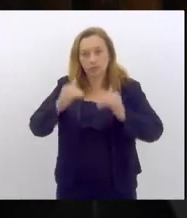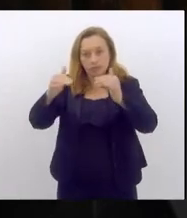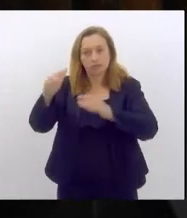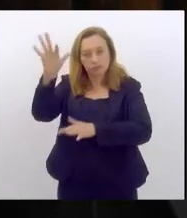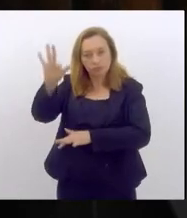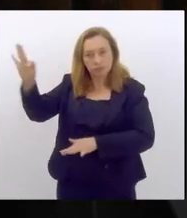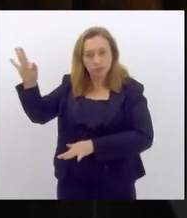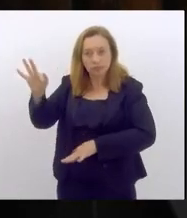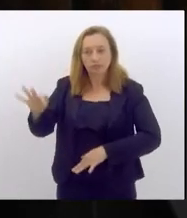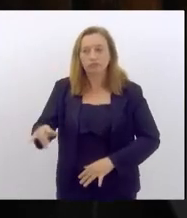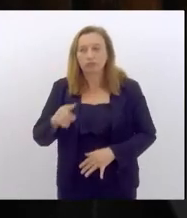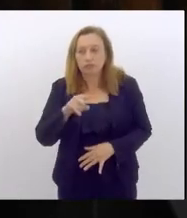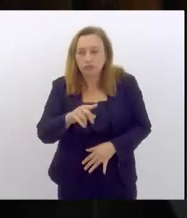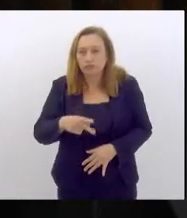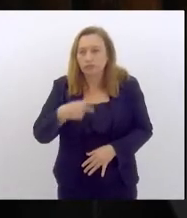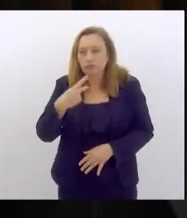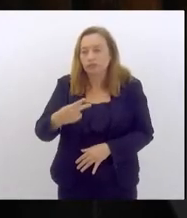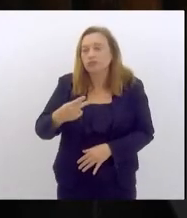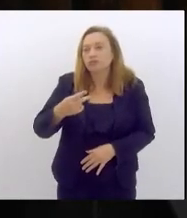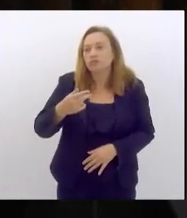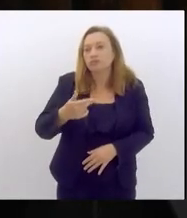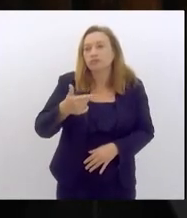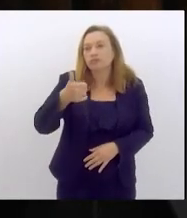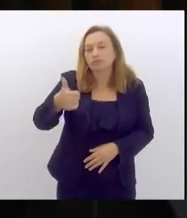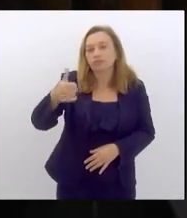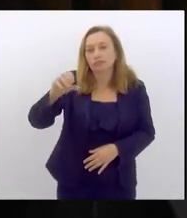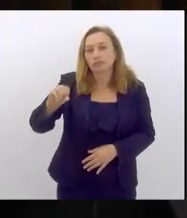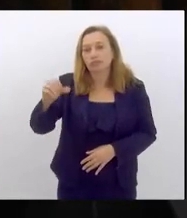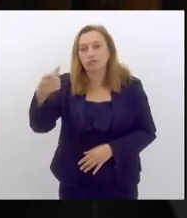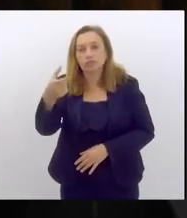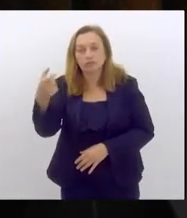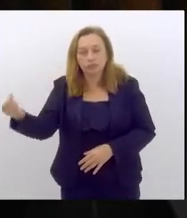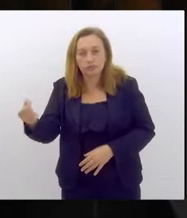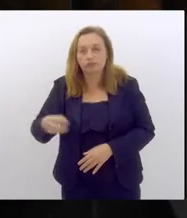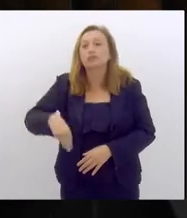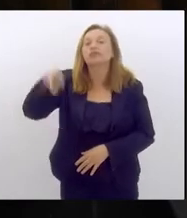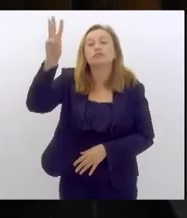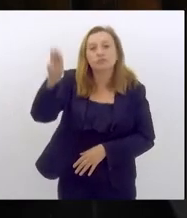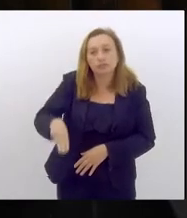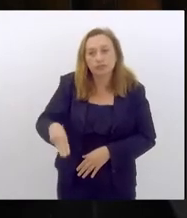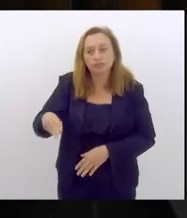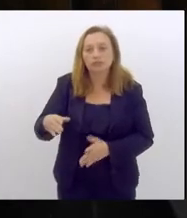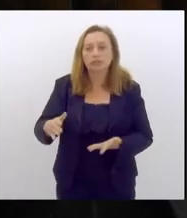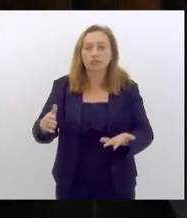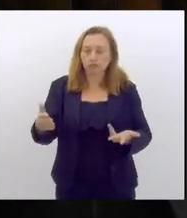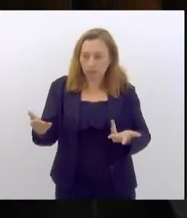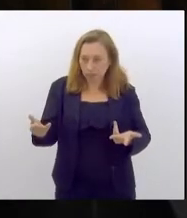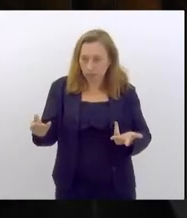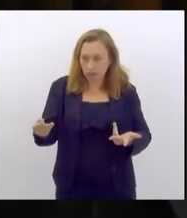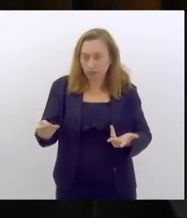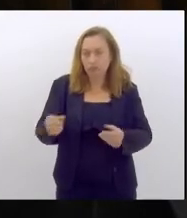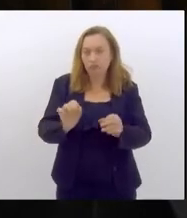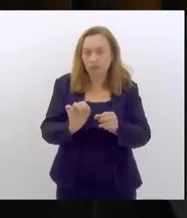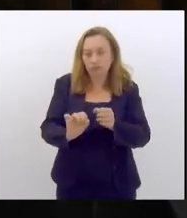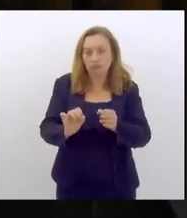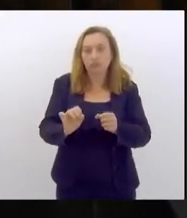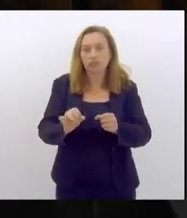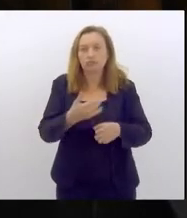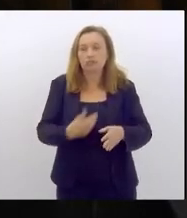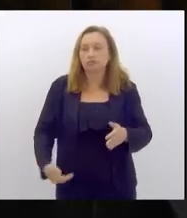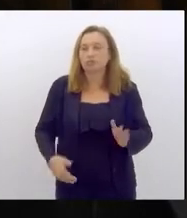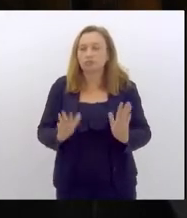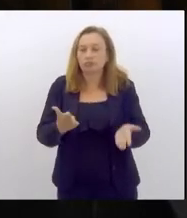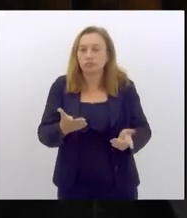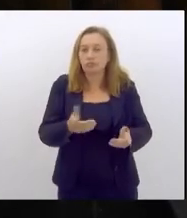Esse parecer é de 2020. E o que que fez o governo hoje? Não regulamenta o